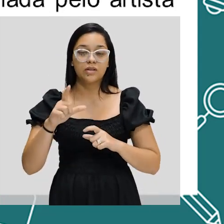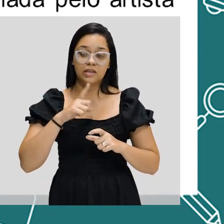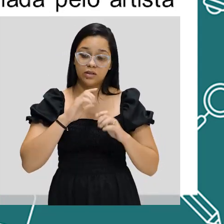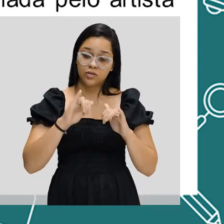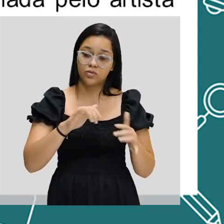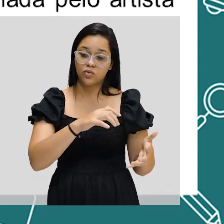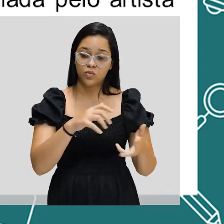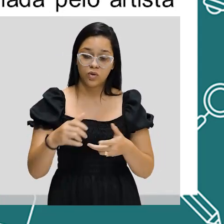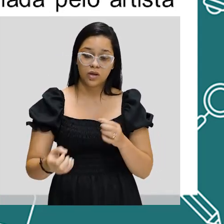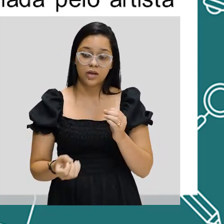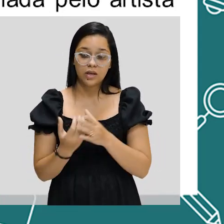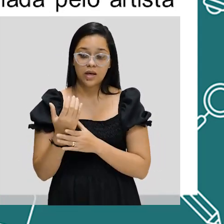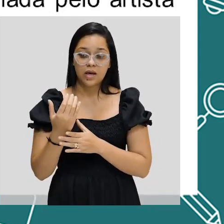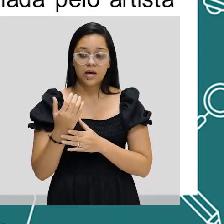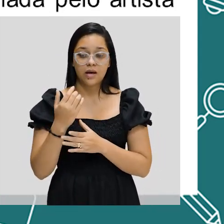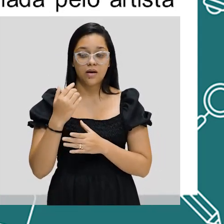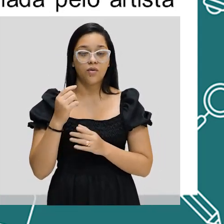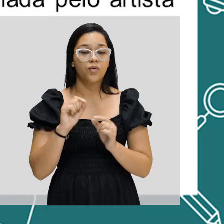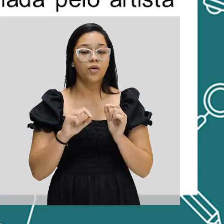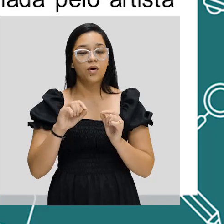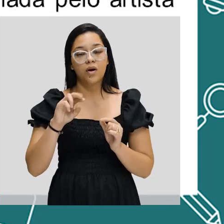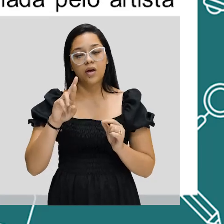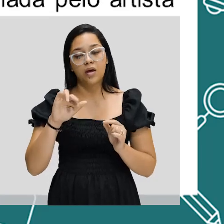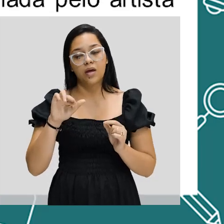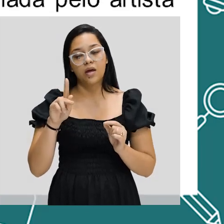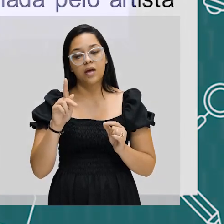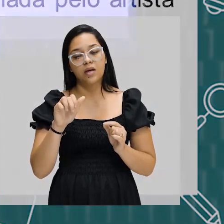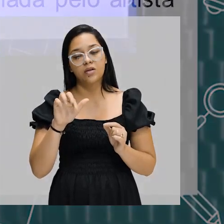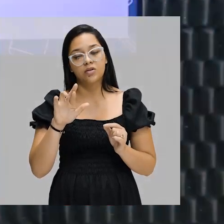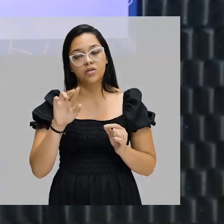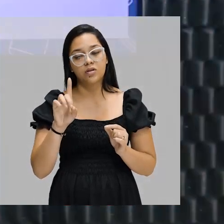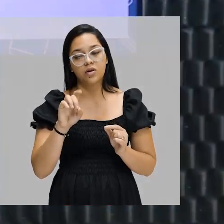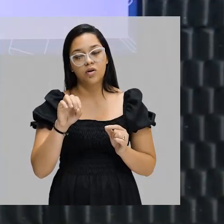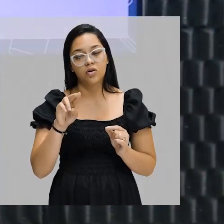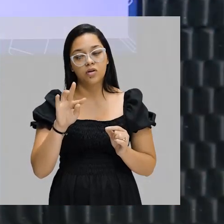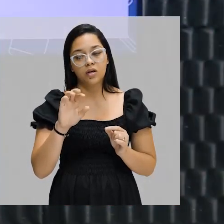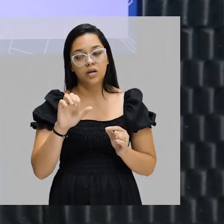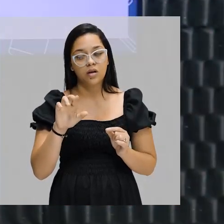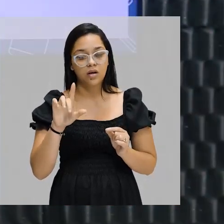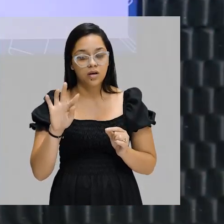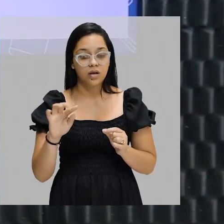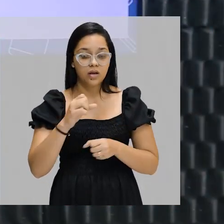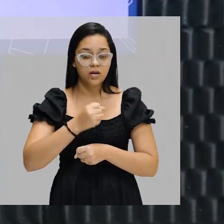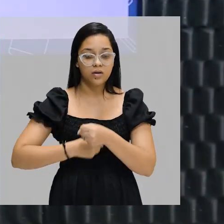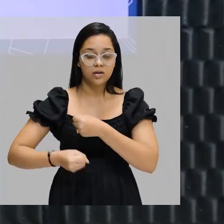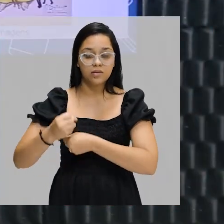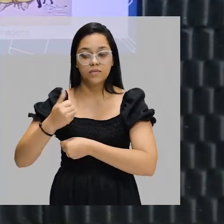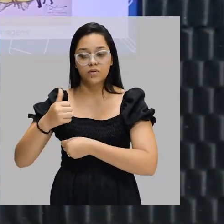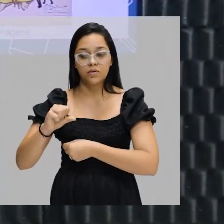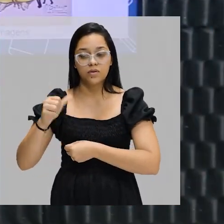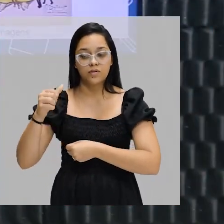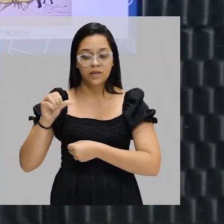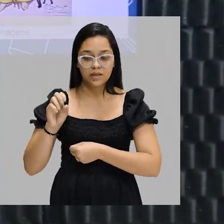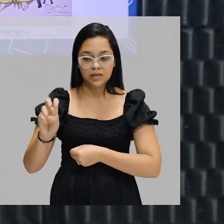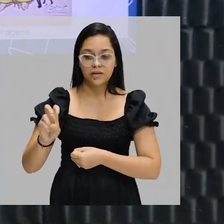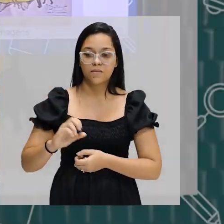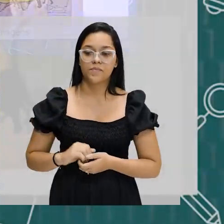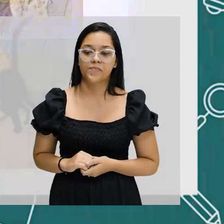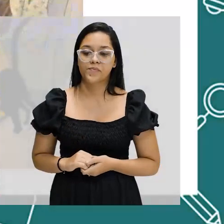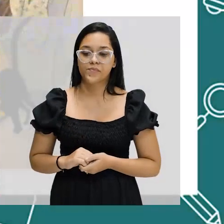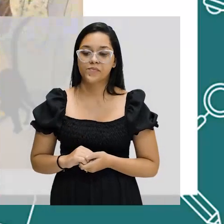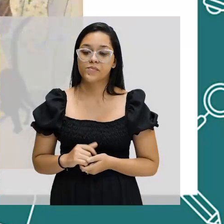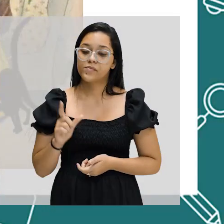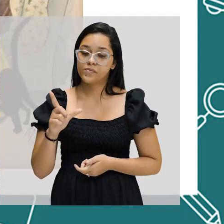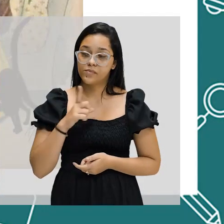se tem notícias no mundo foi criada pelo artista americano Richard oldcout em 1895 esse aqui